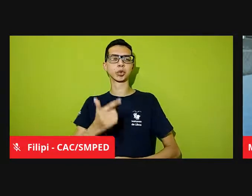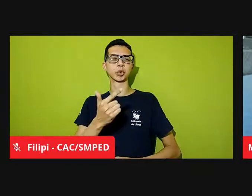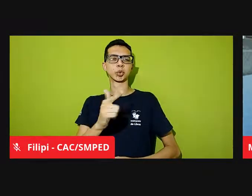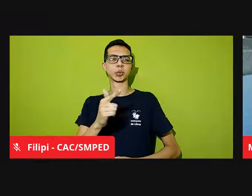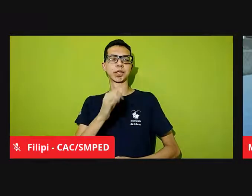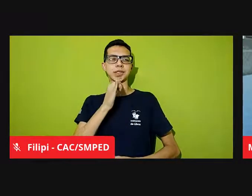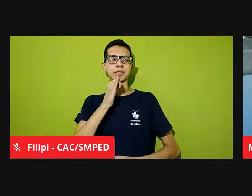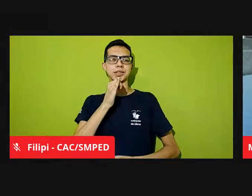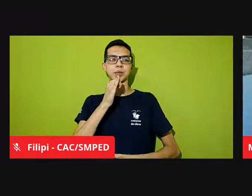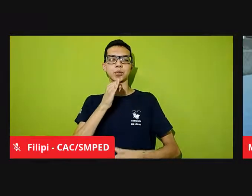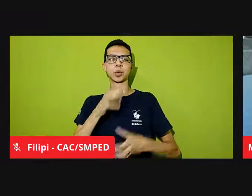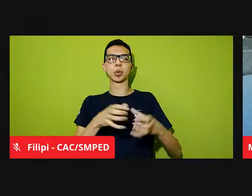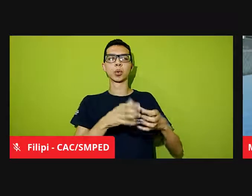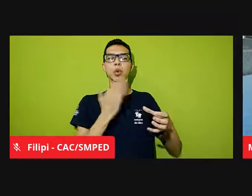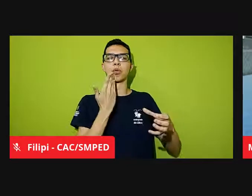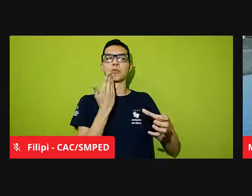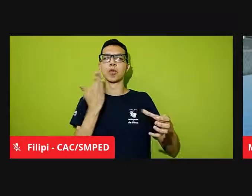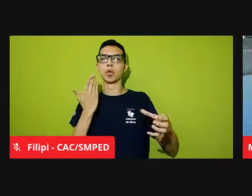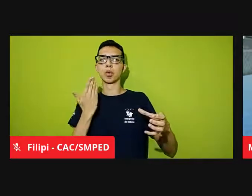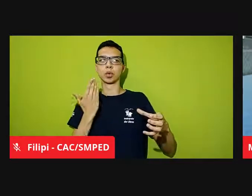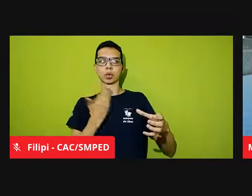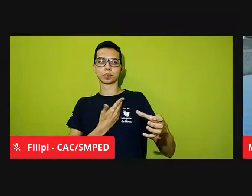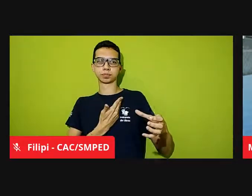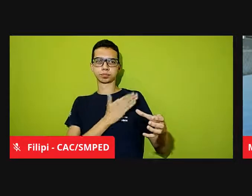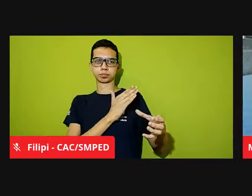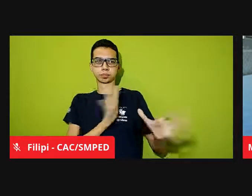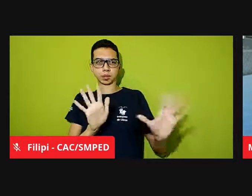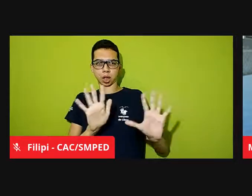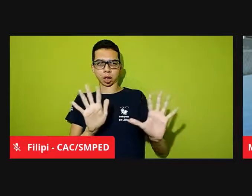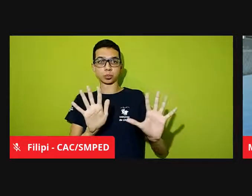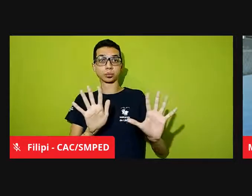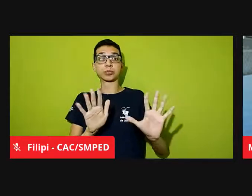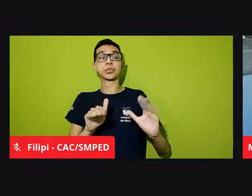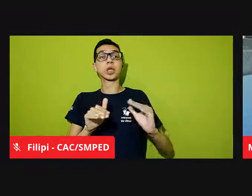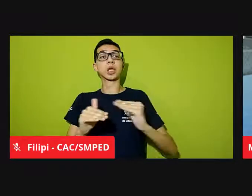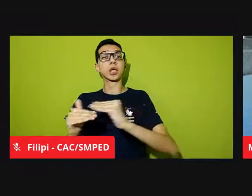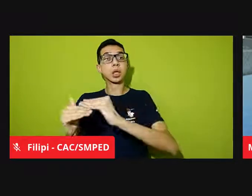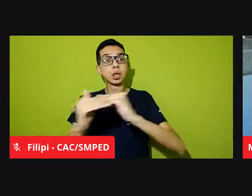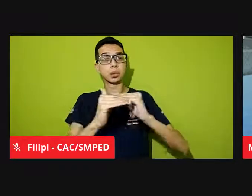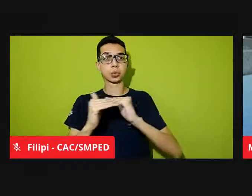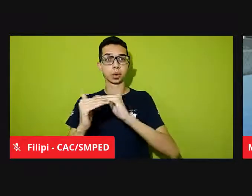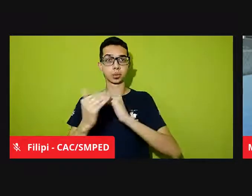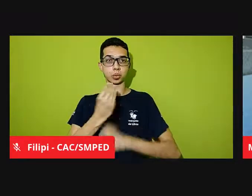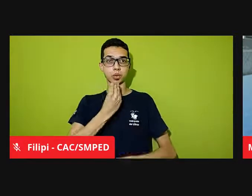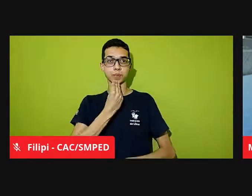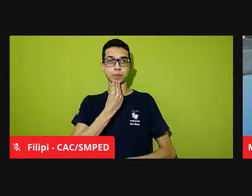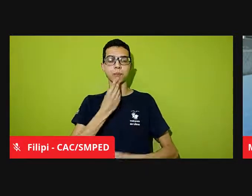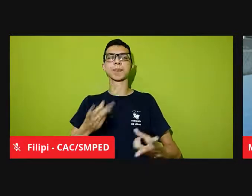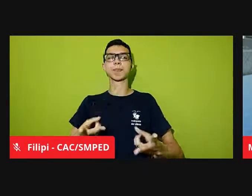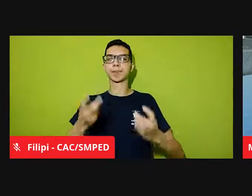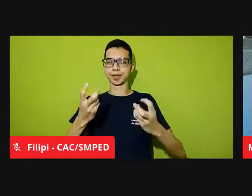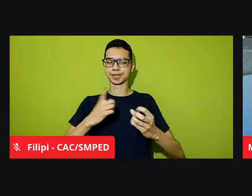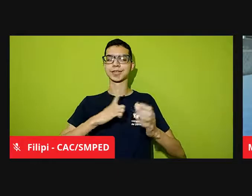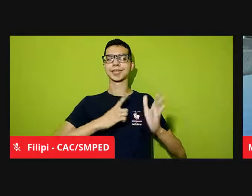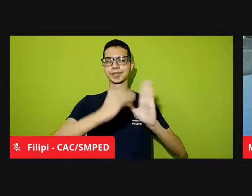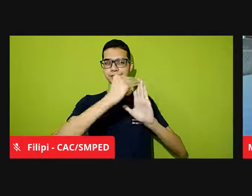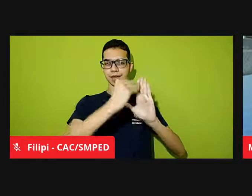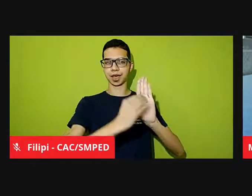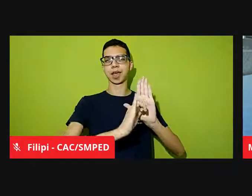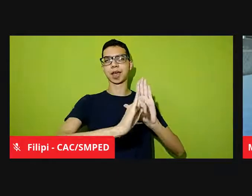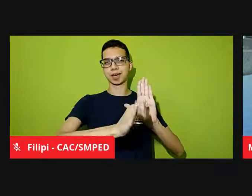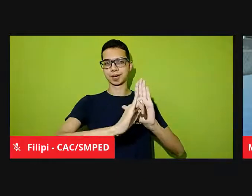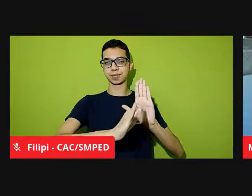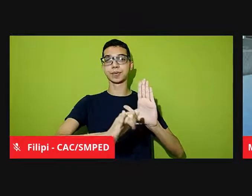mas garantir igualdade de oportunidades, a gente tem acompanhado isso nos próprios editais da cultura,